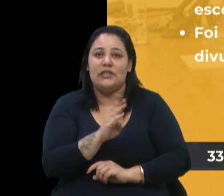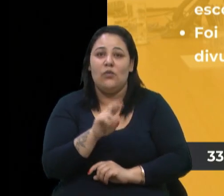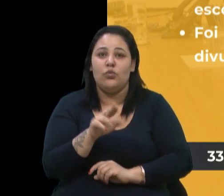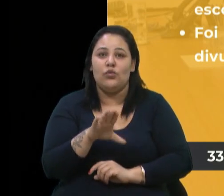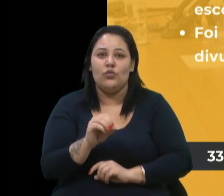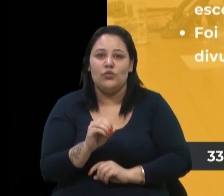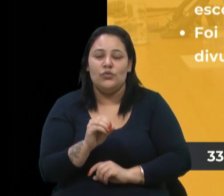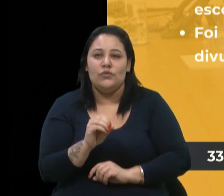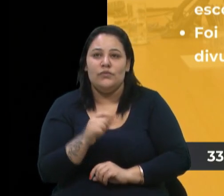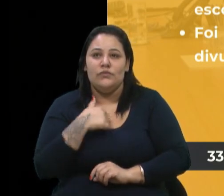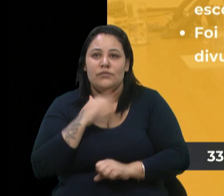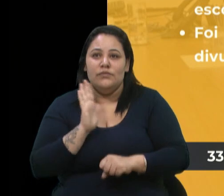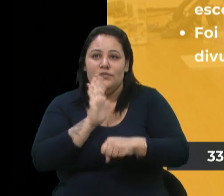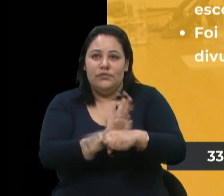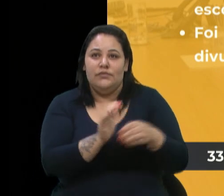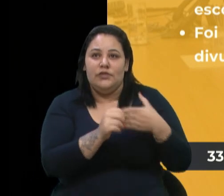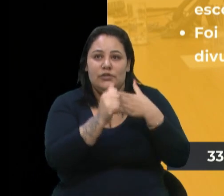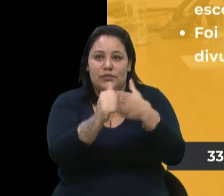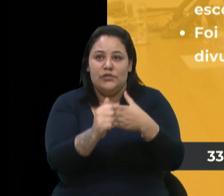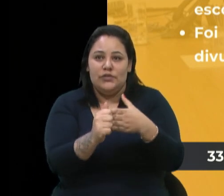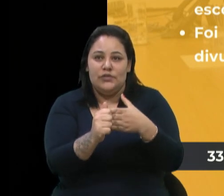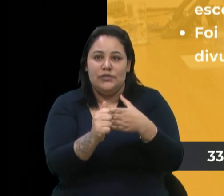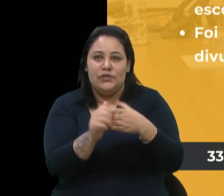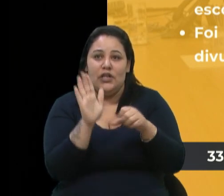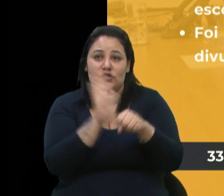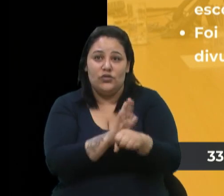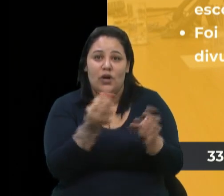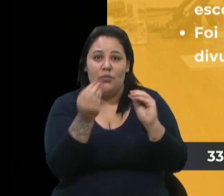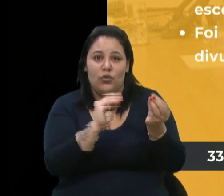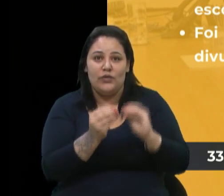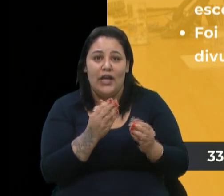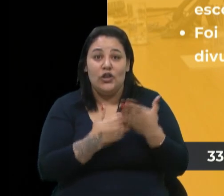que me acompanhou e ajudou a montar toda essa agenda lá em